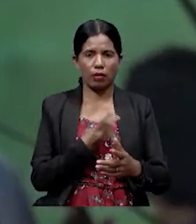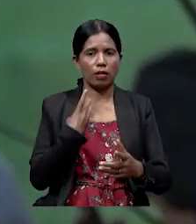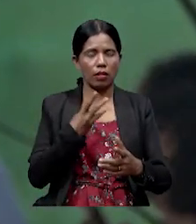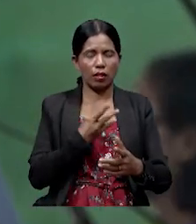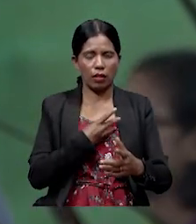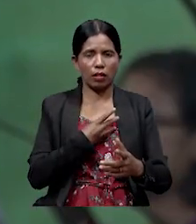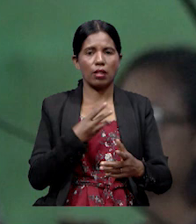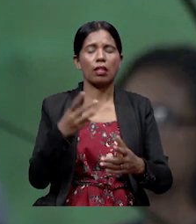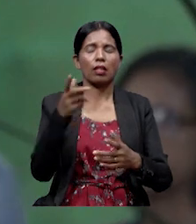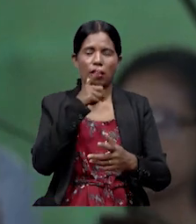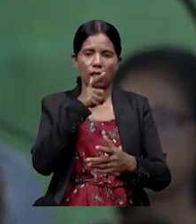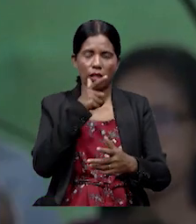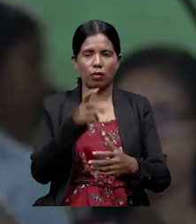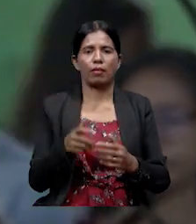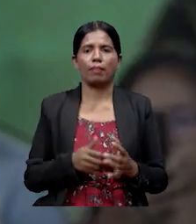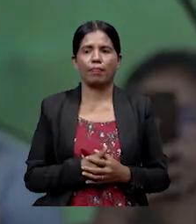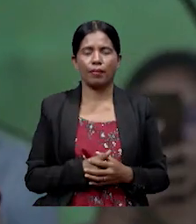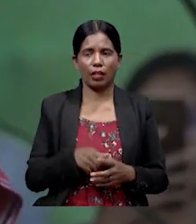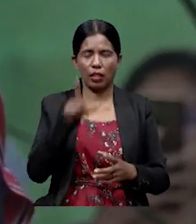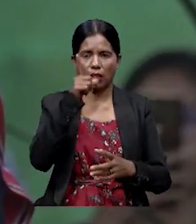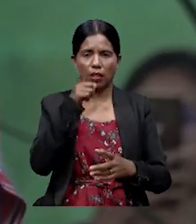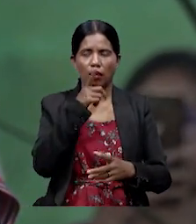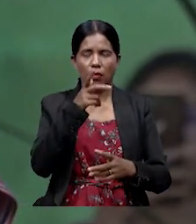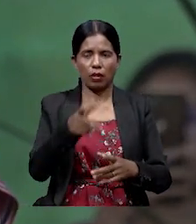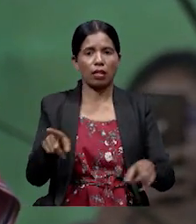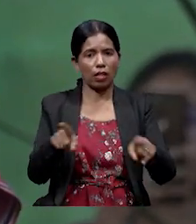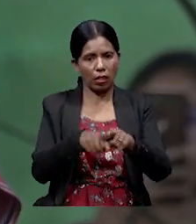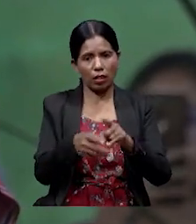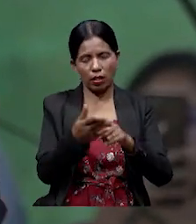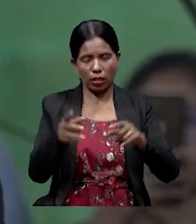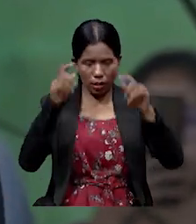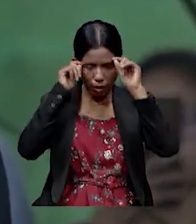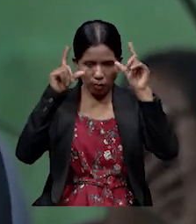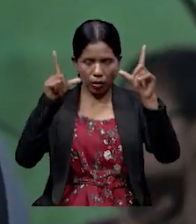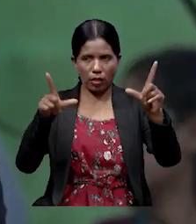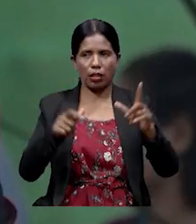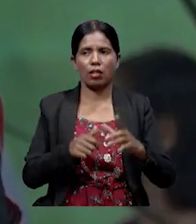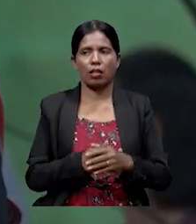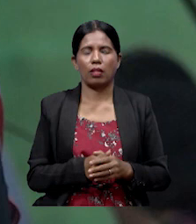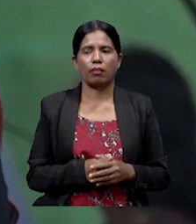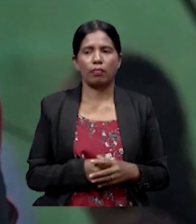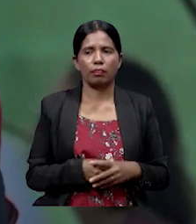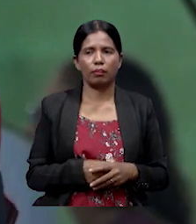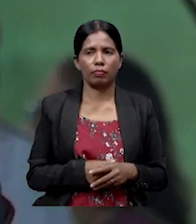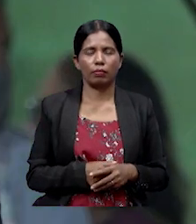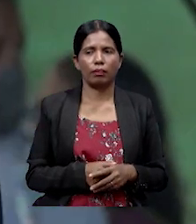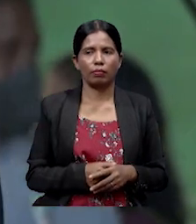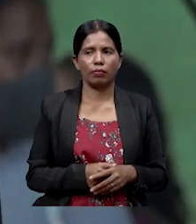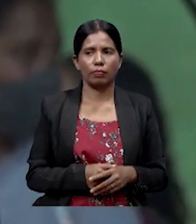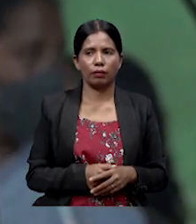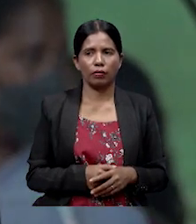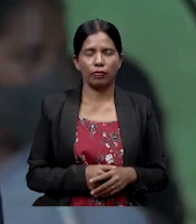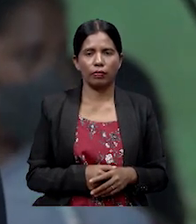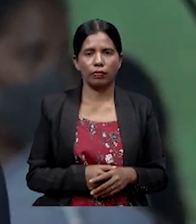comum. Vocês saem de Timor-Leste, vão para outro continente,